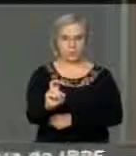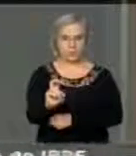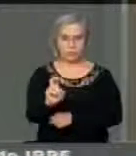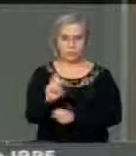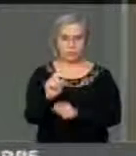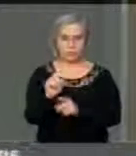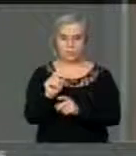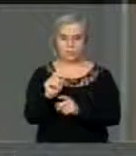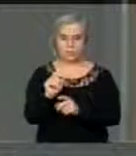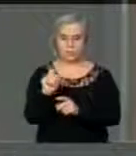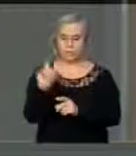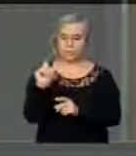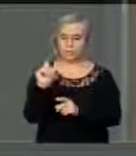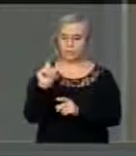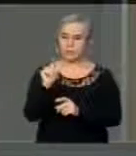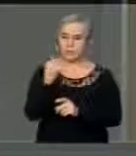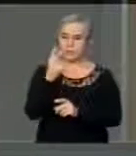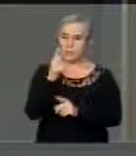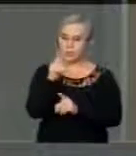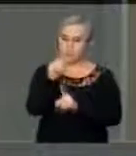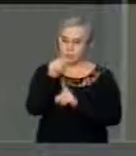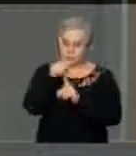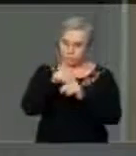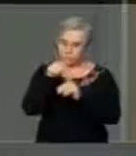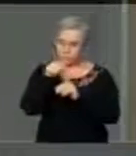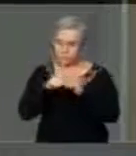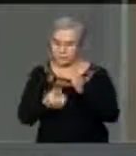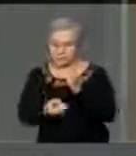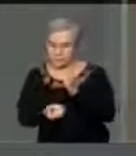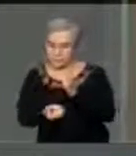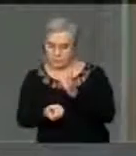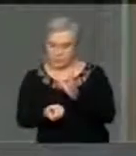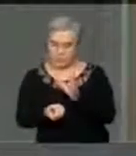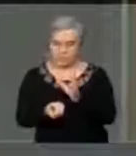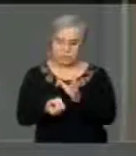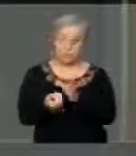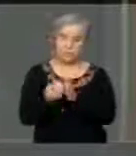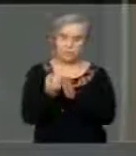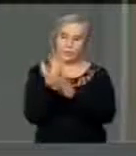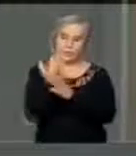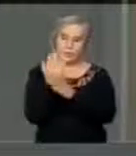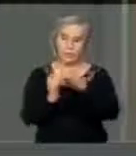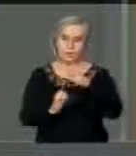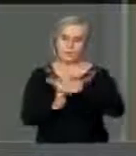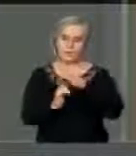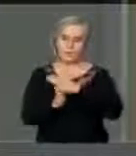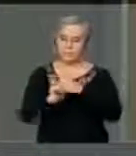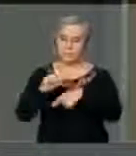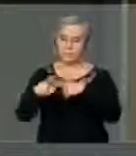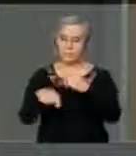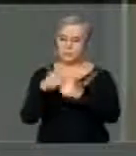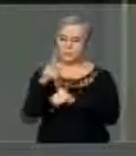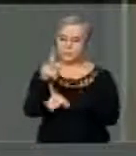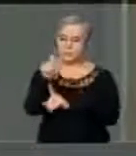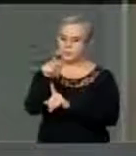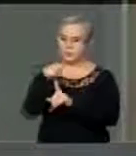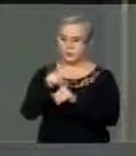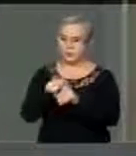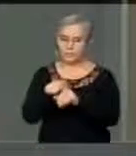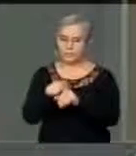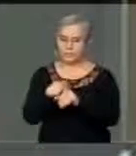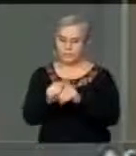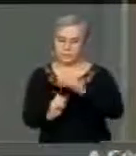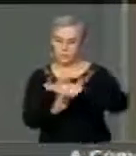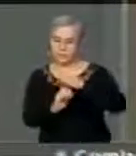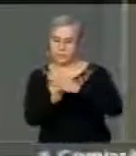depois de fundada, passa-se a ter um decreto no estado do Tocantins e, coincidentemente, a empresa é a vencedora. Eu